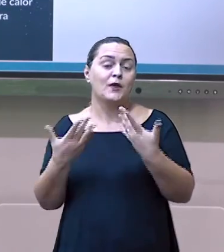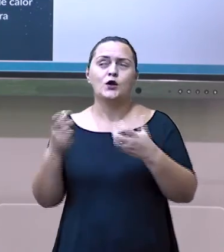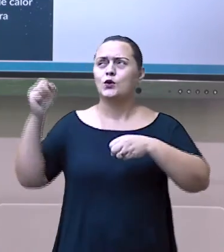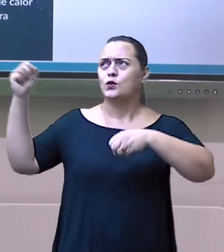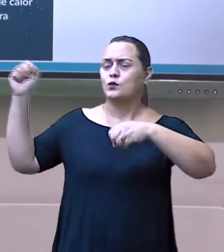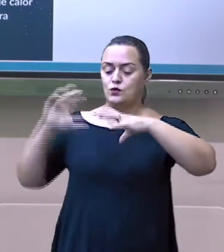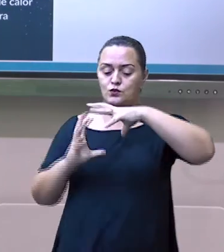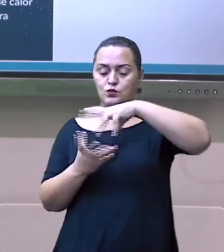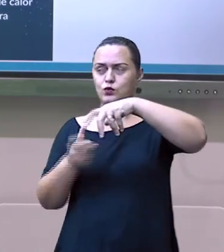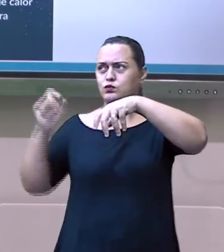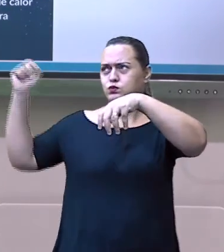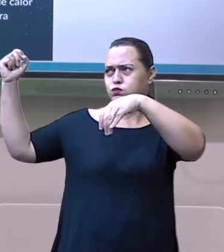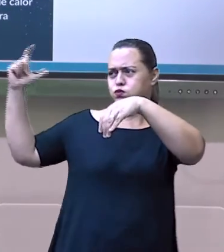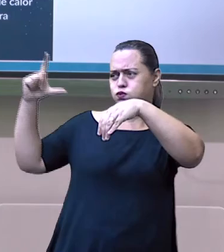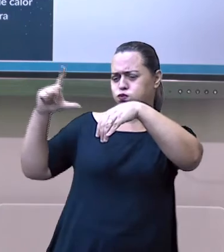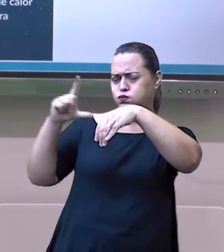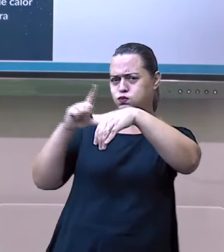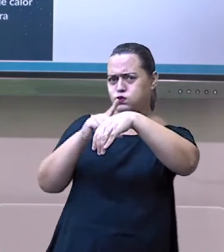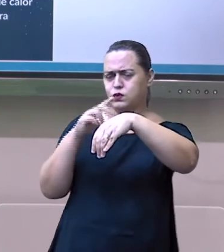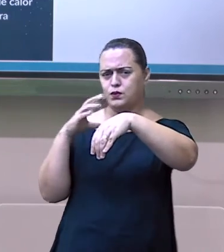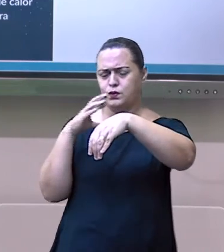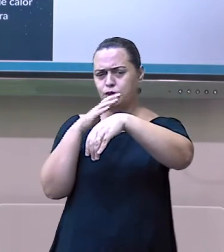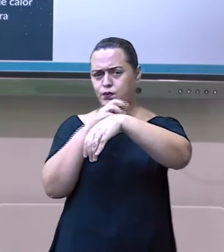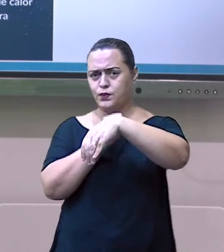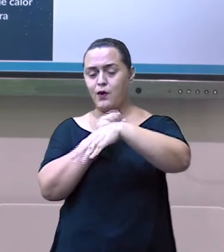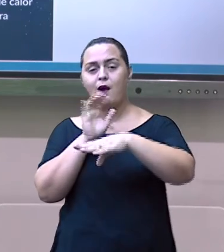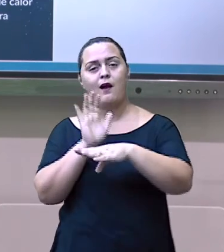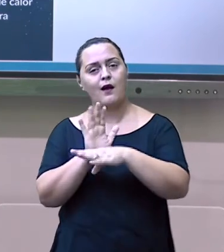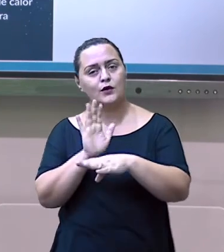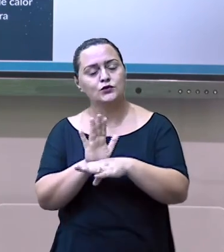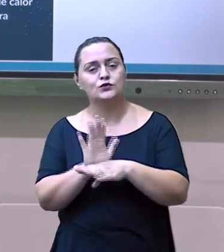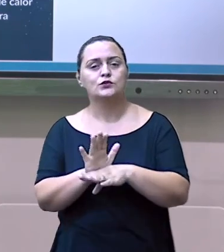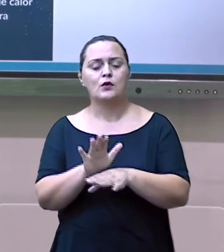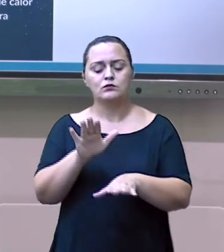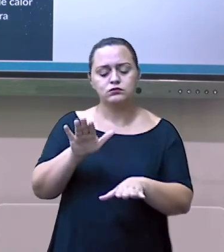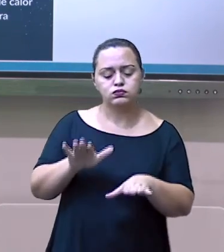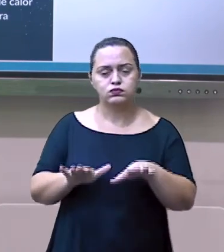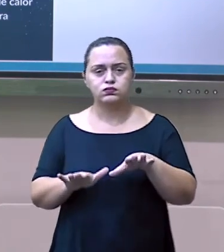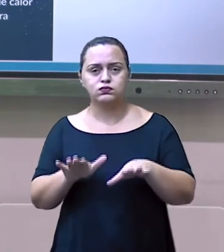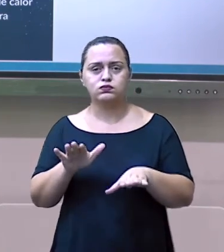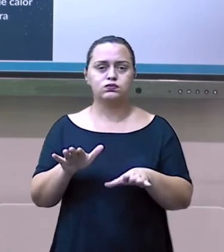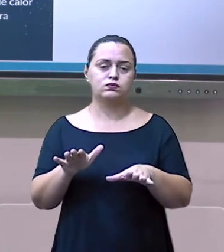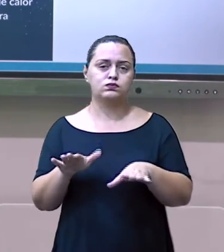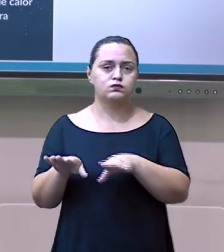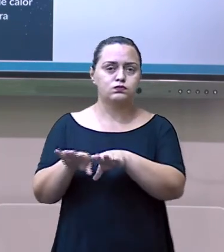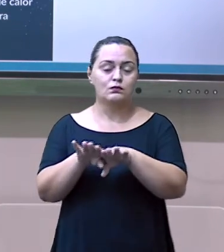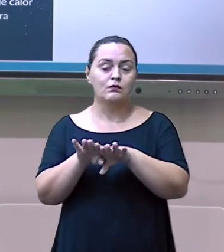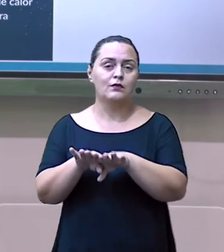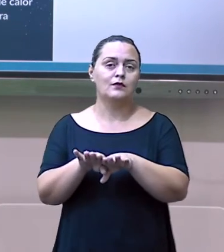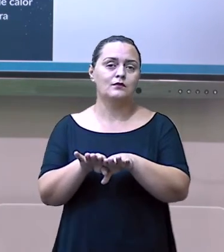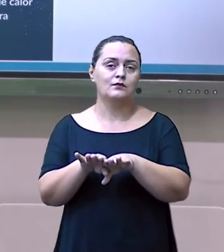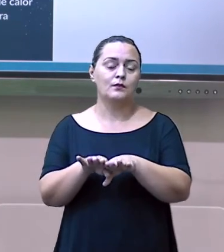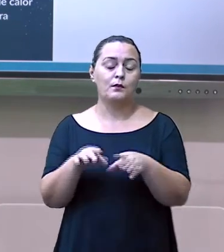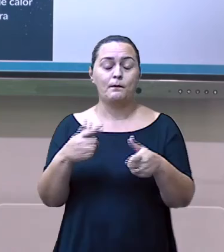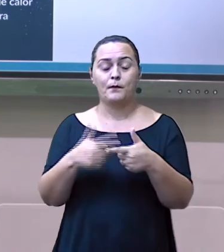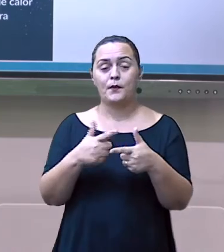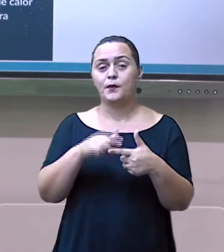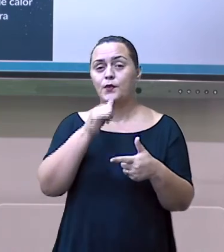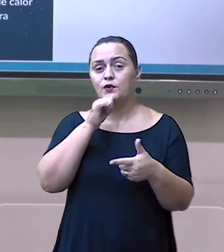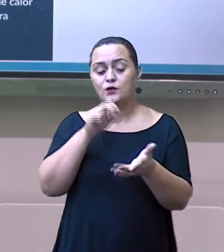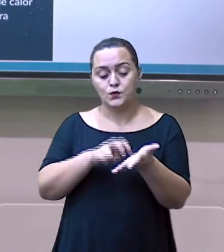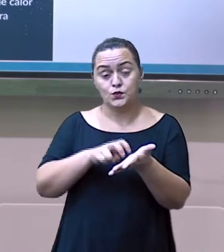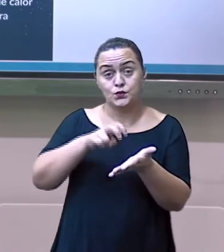E aí nós temos o calor dos raios solares durante o dia